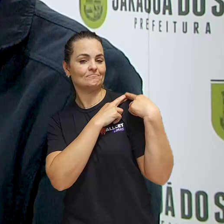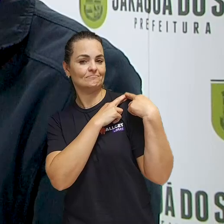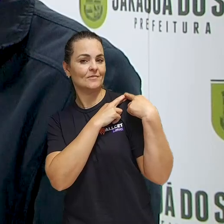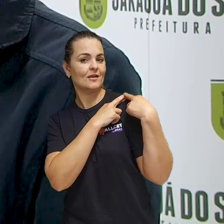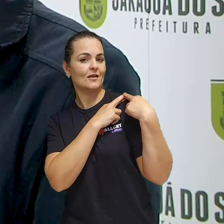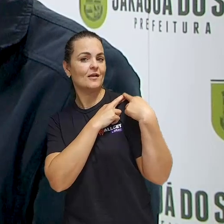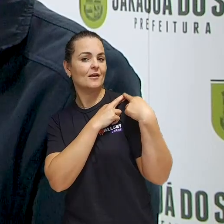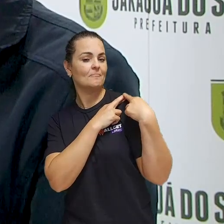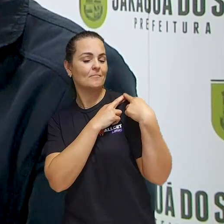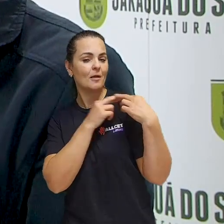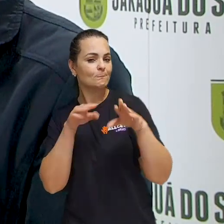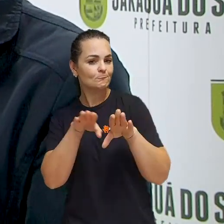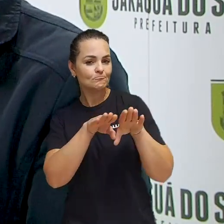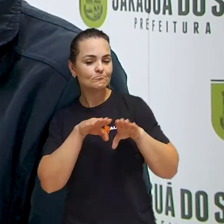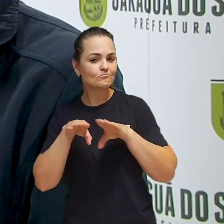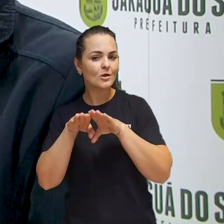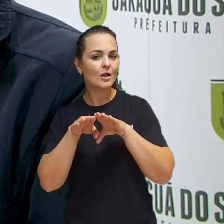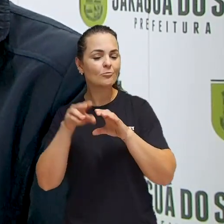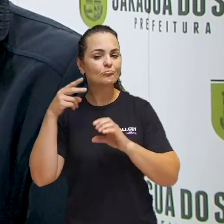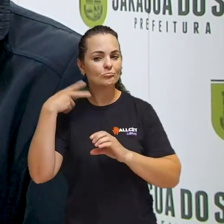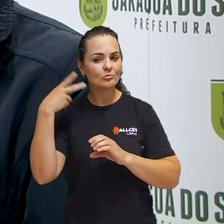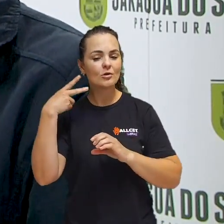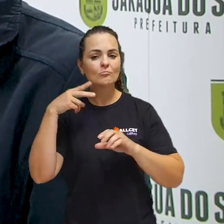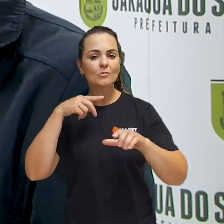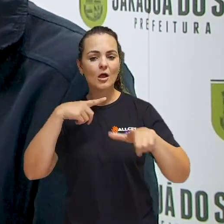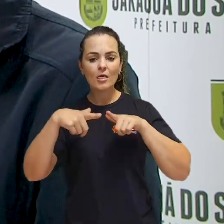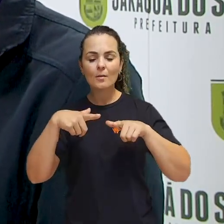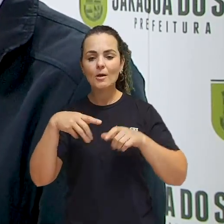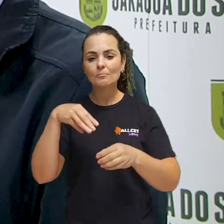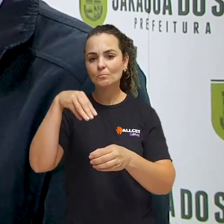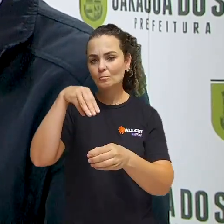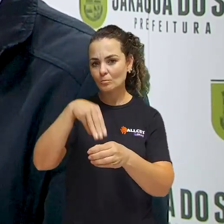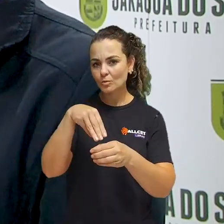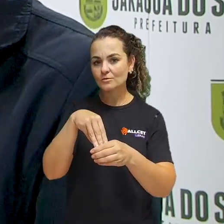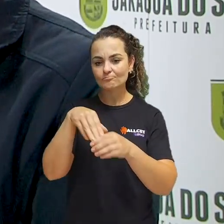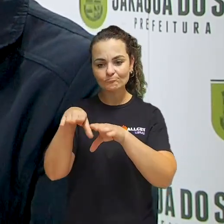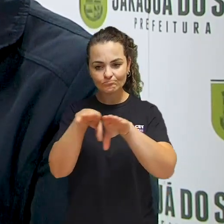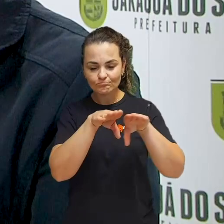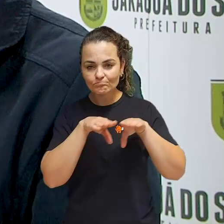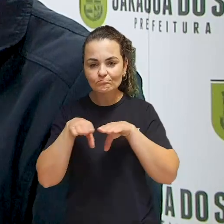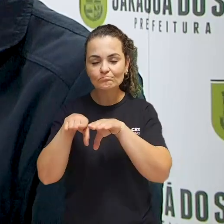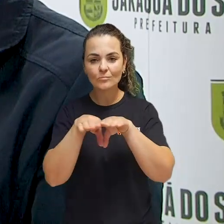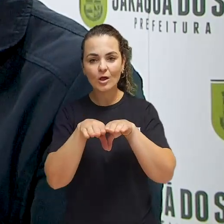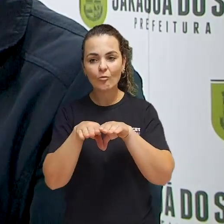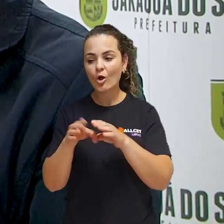responsabilidade tão forte, tão grande quanto a dos vereadores